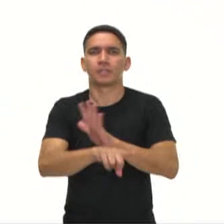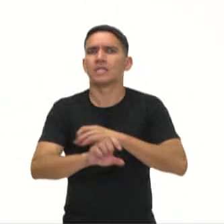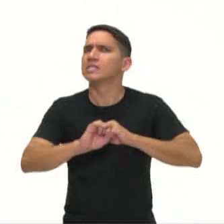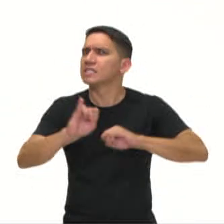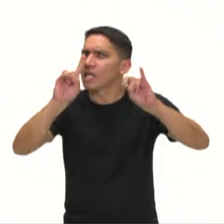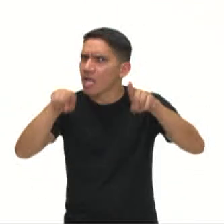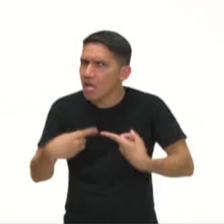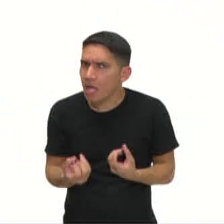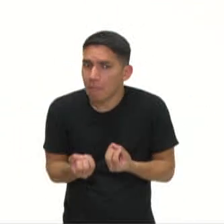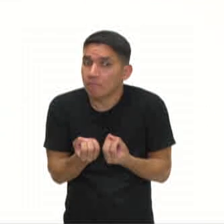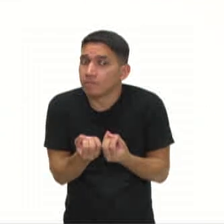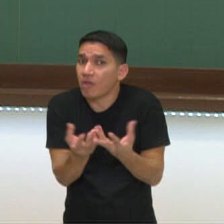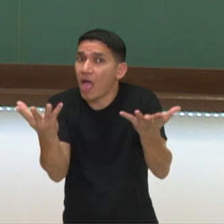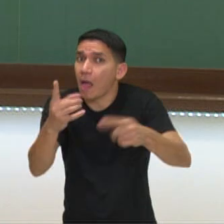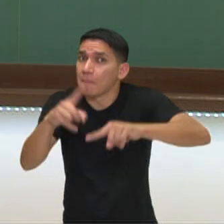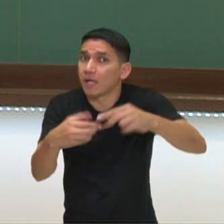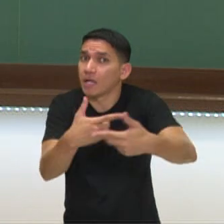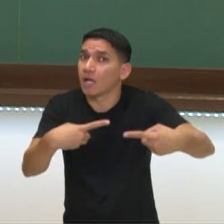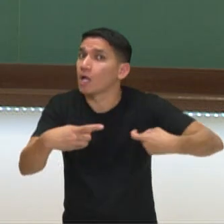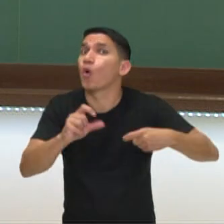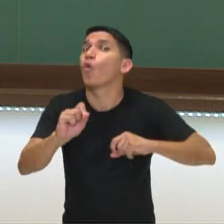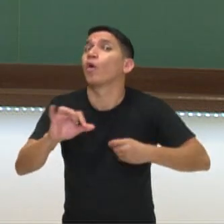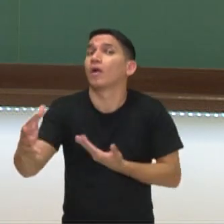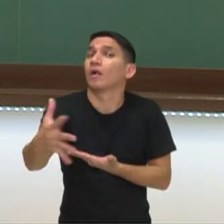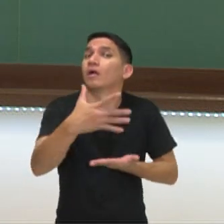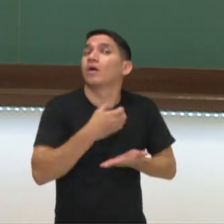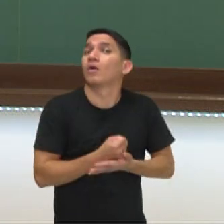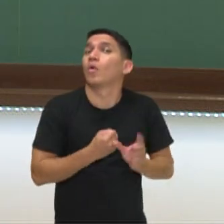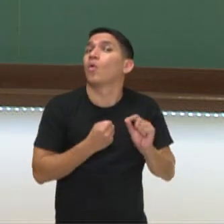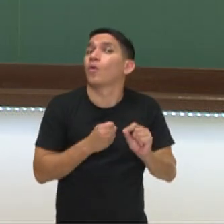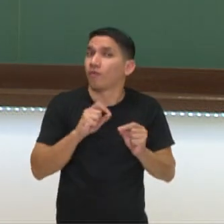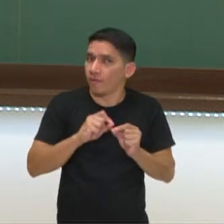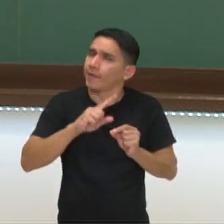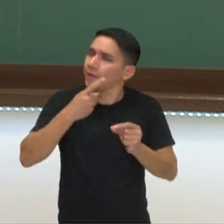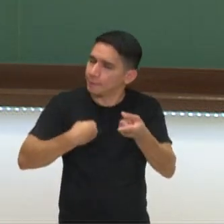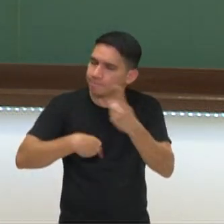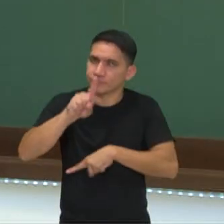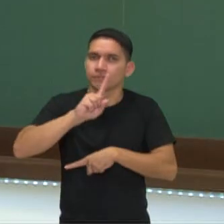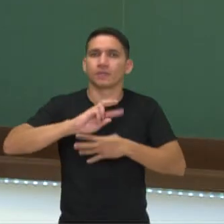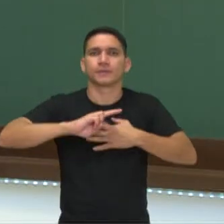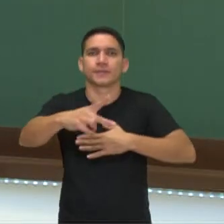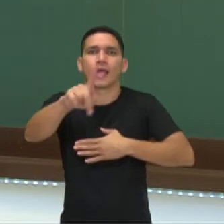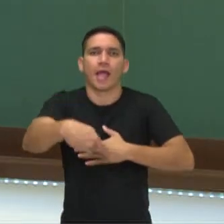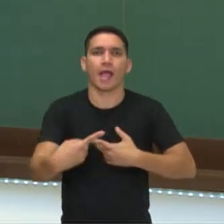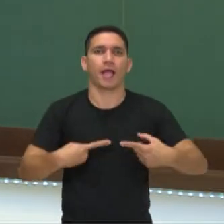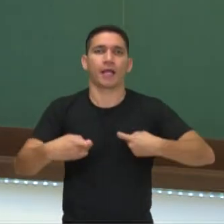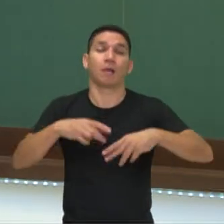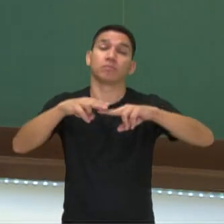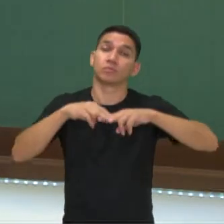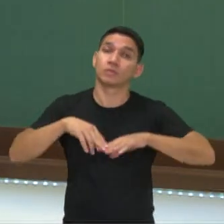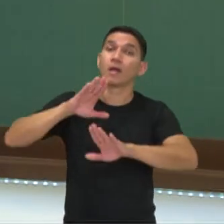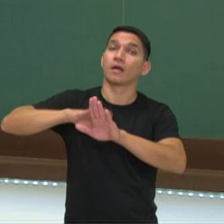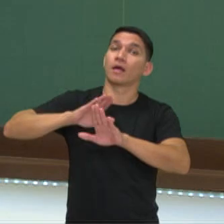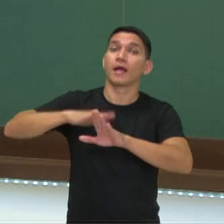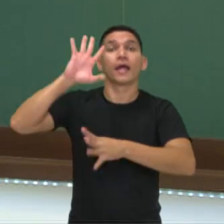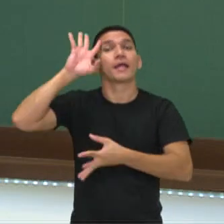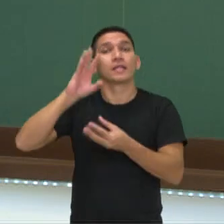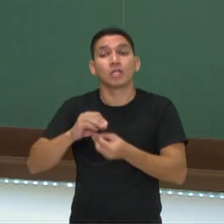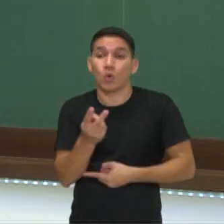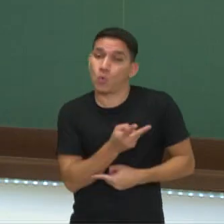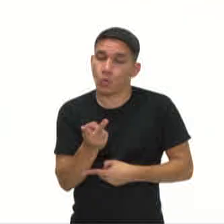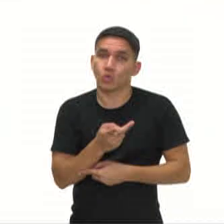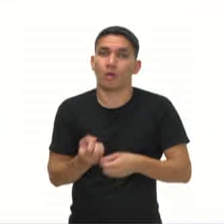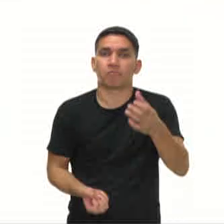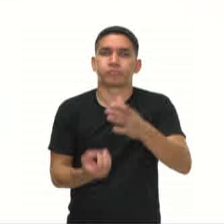espalhando equipamentos de guerra, o que eles vão colher? Guerra. Então, a charge deixa entender que ambos estão se